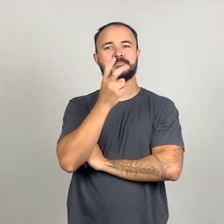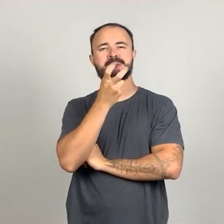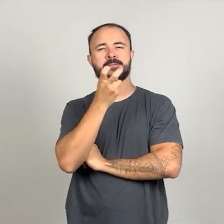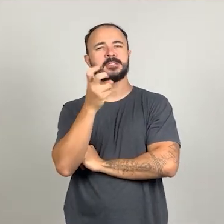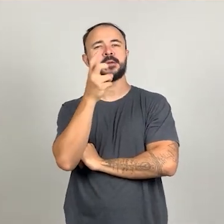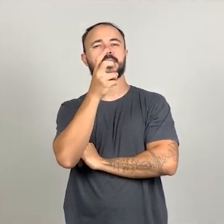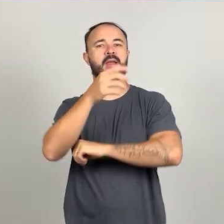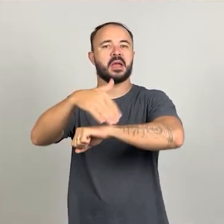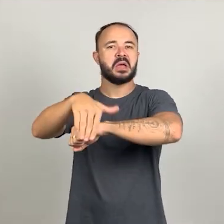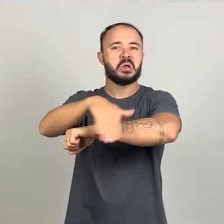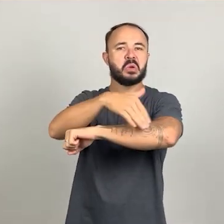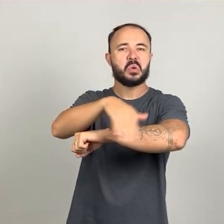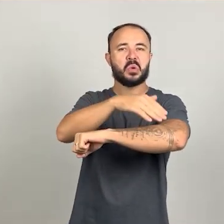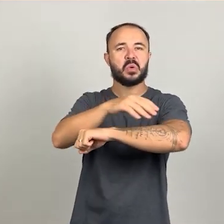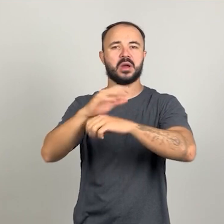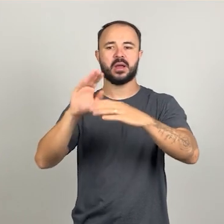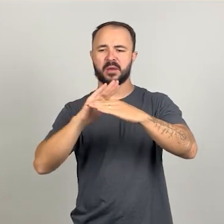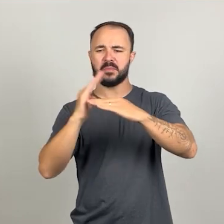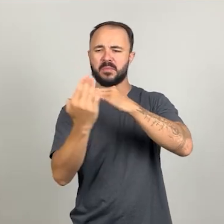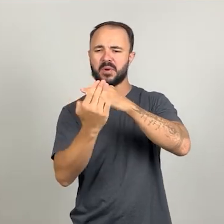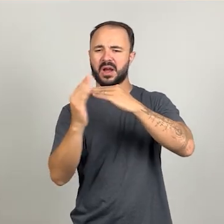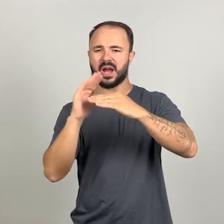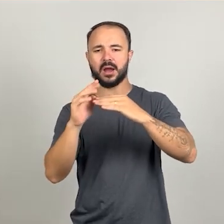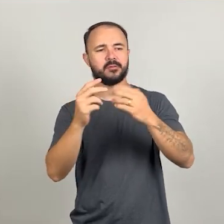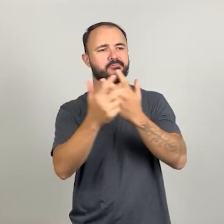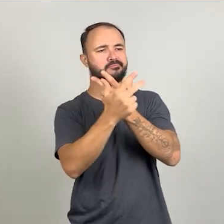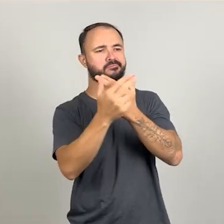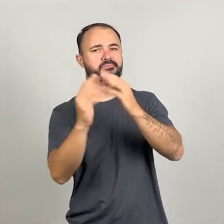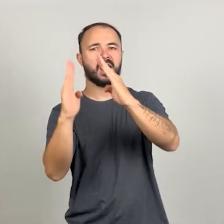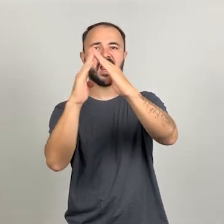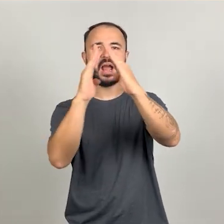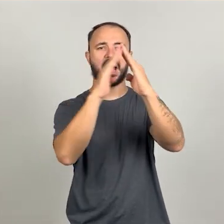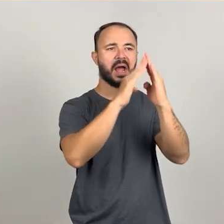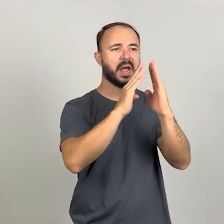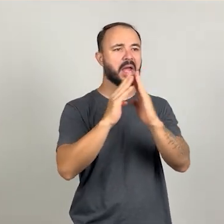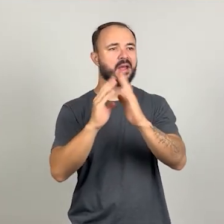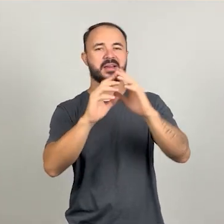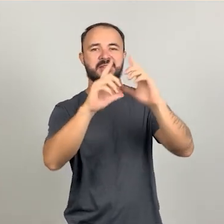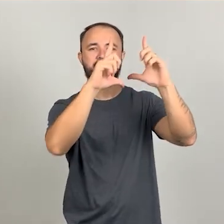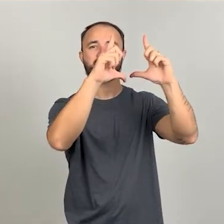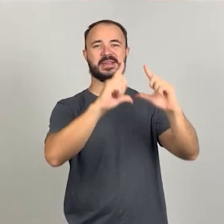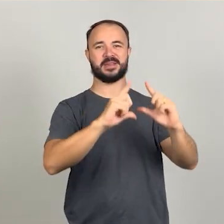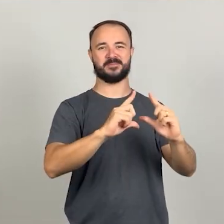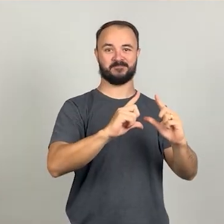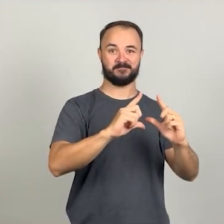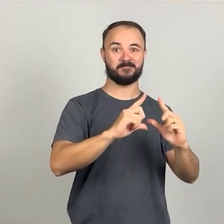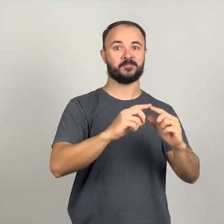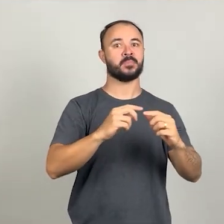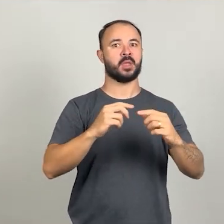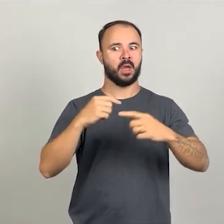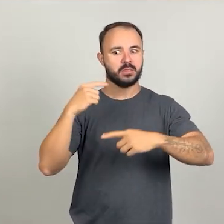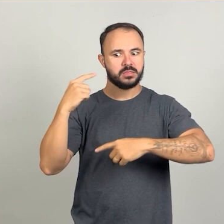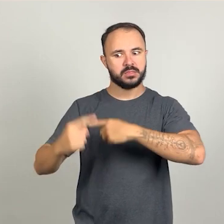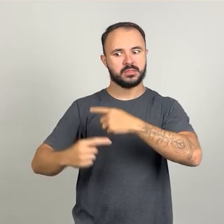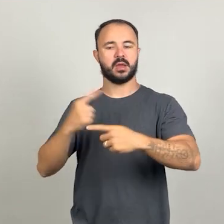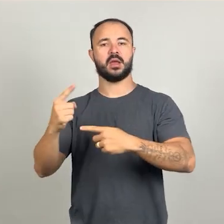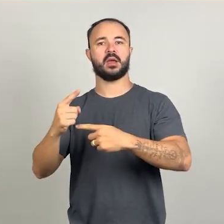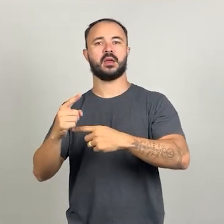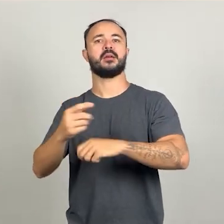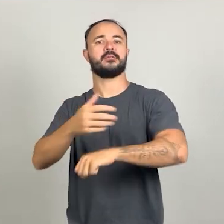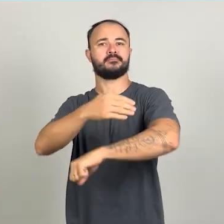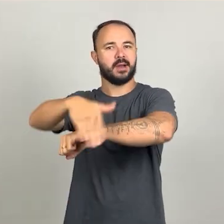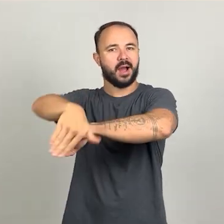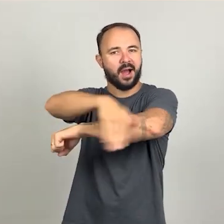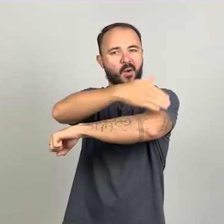existiam poucas quadras, né, poucos quarteirões de casas. Após a construção da Belém-Brasília, você